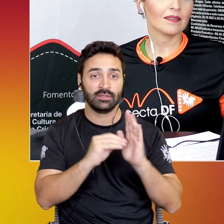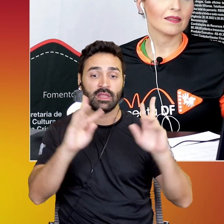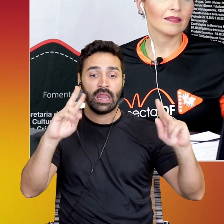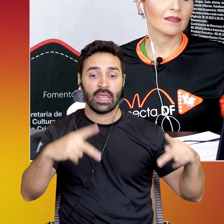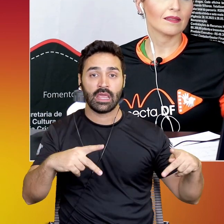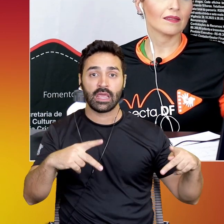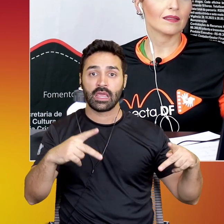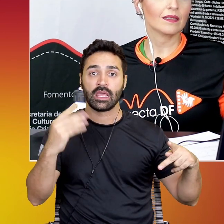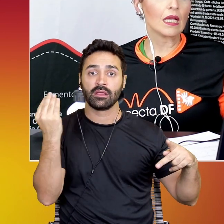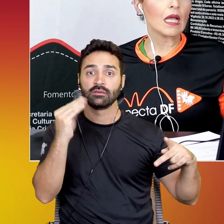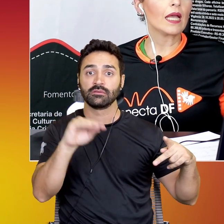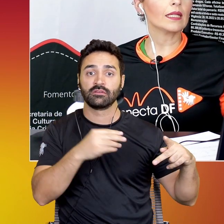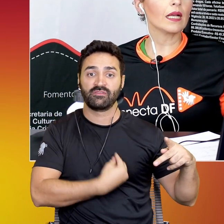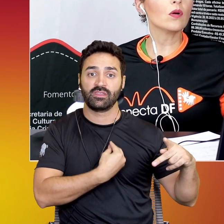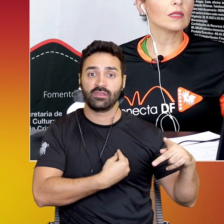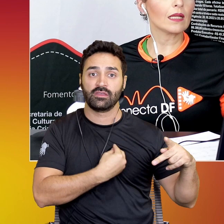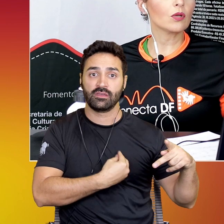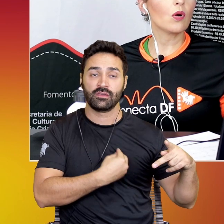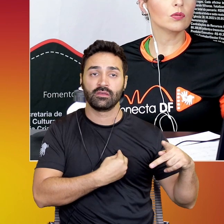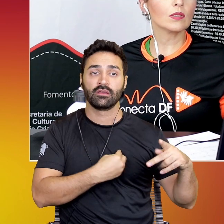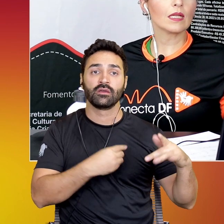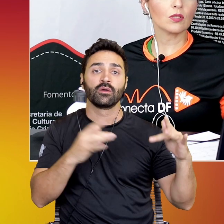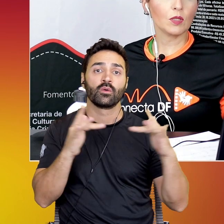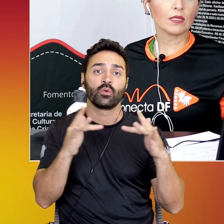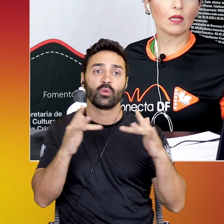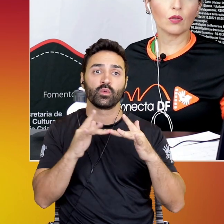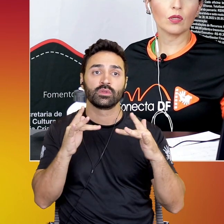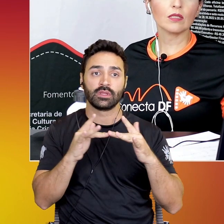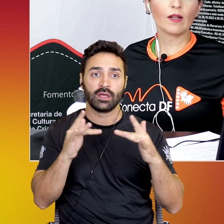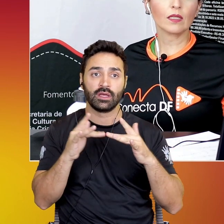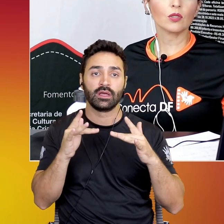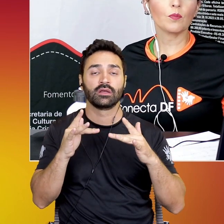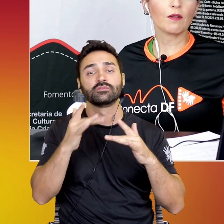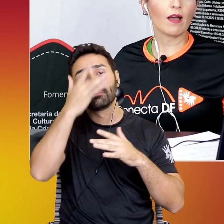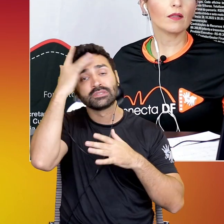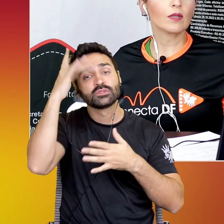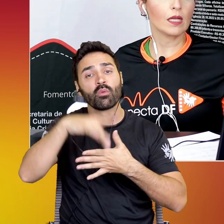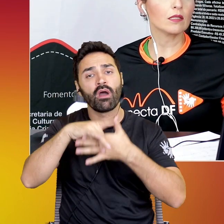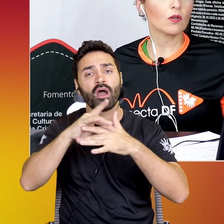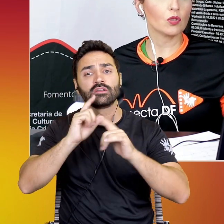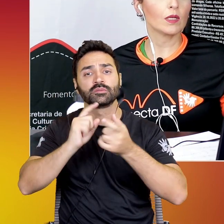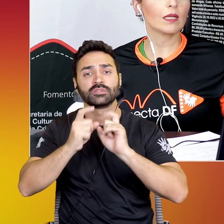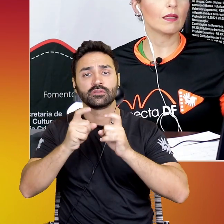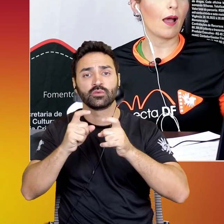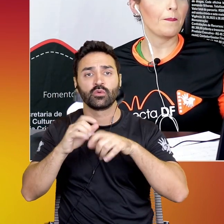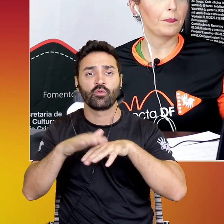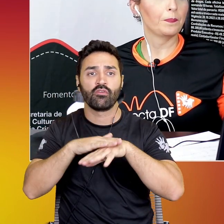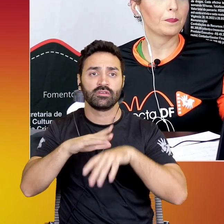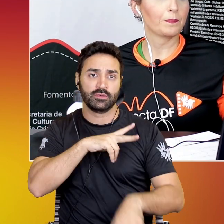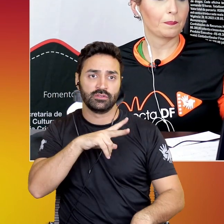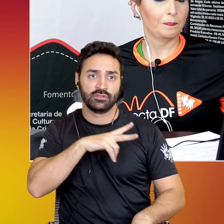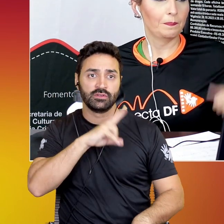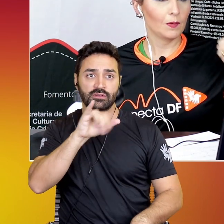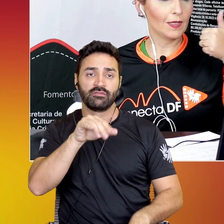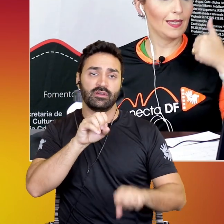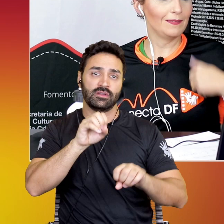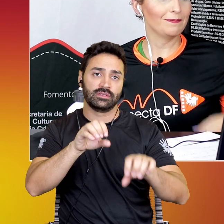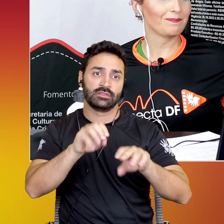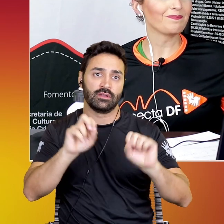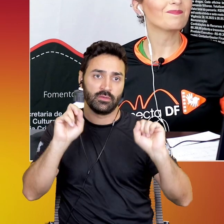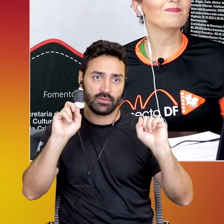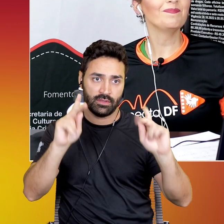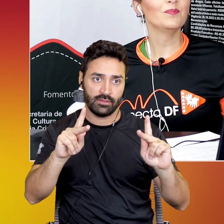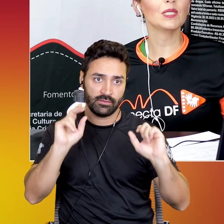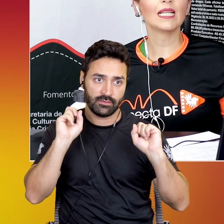sei como faz para... Entra em contato com um dos administradores falando no privado que eles vão te orientar. Tá bom, okay?